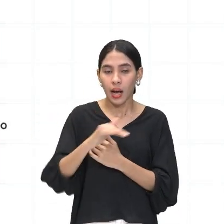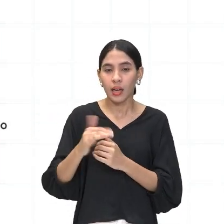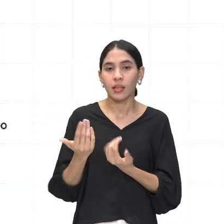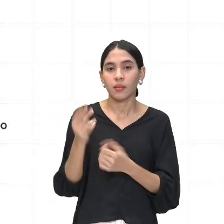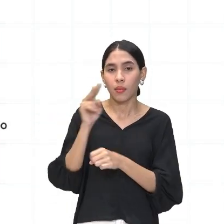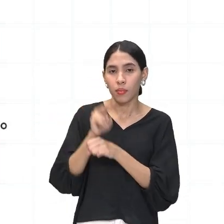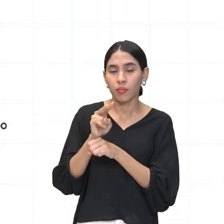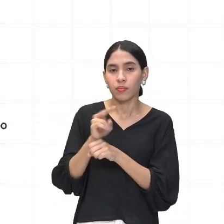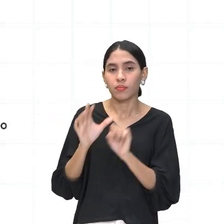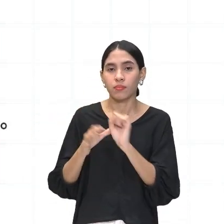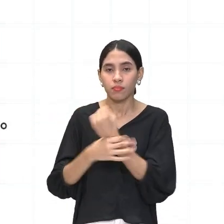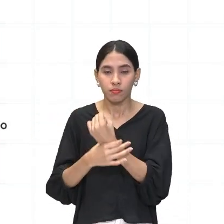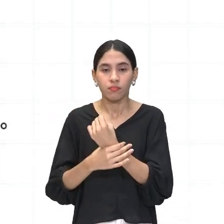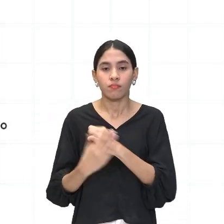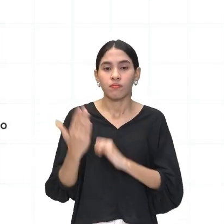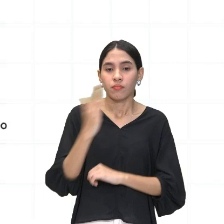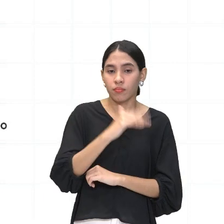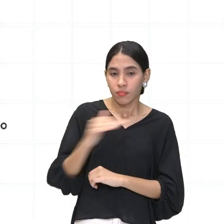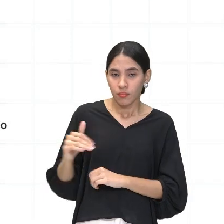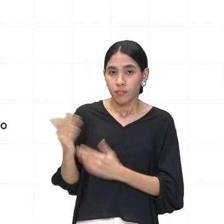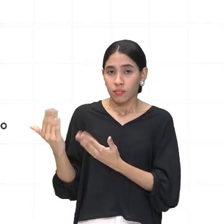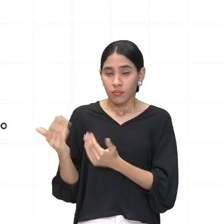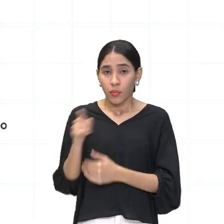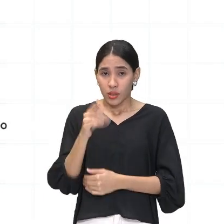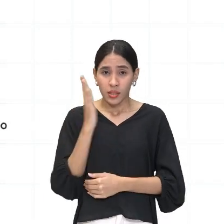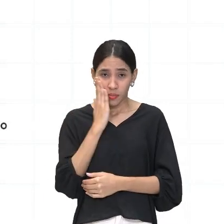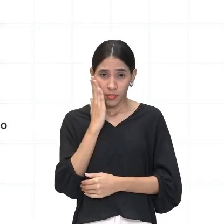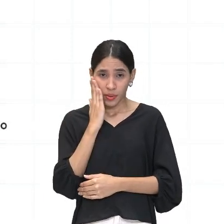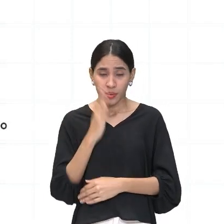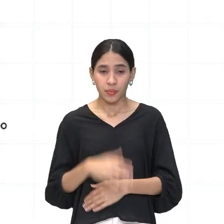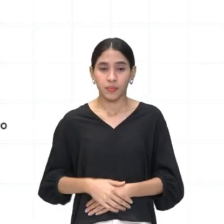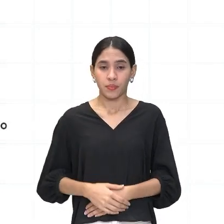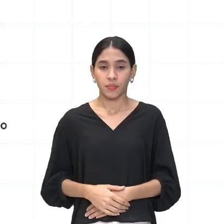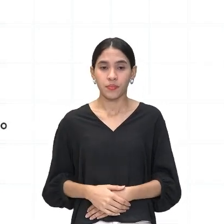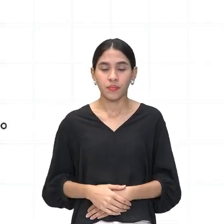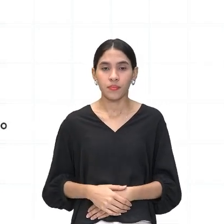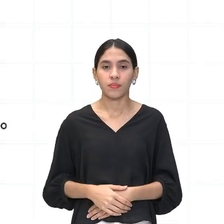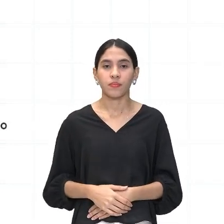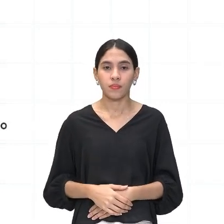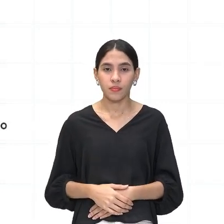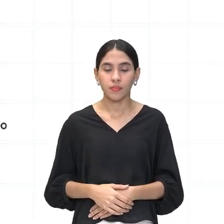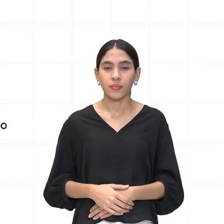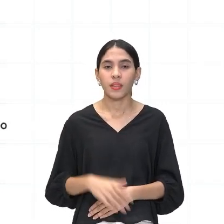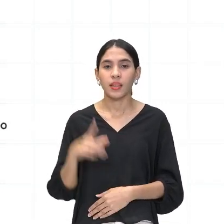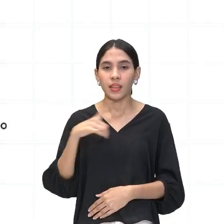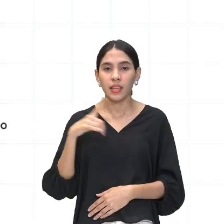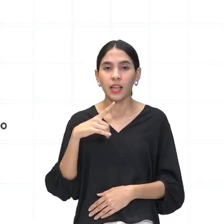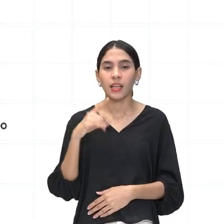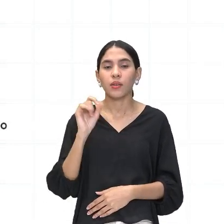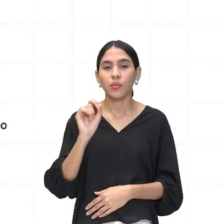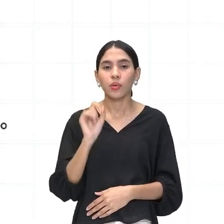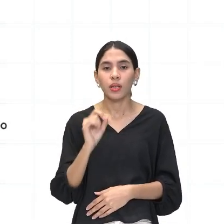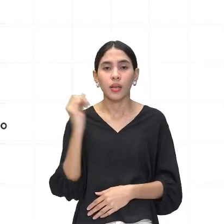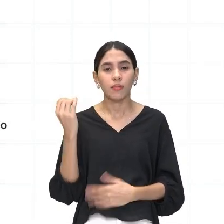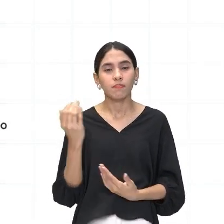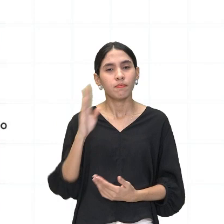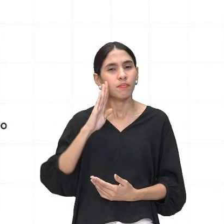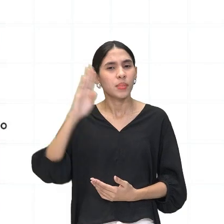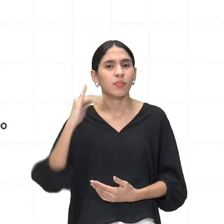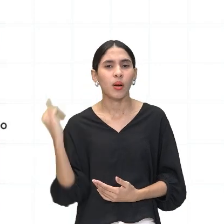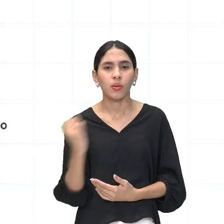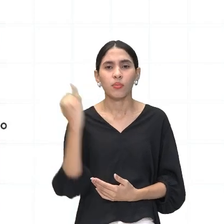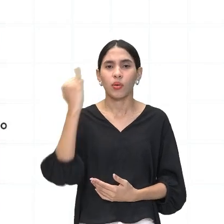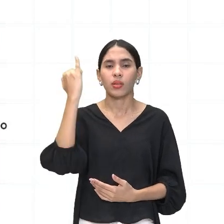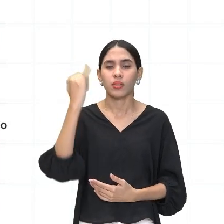à infância e à juventude. Vocês sabiam disso? Olhem só. Existem essas preferências, existem essas questões. Mas por que,